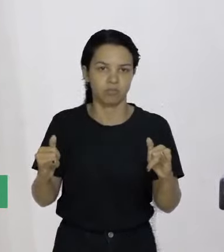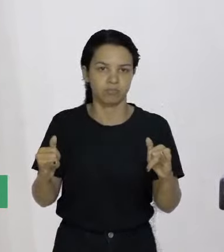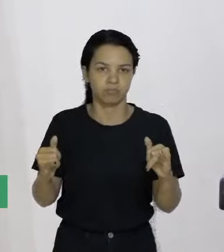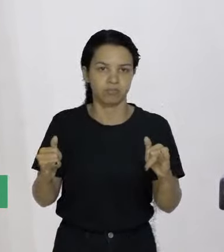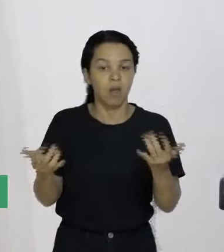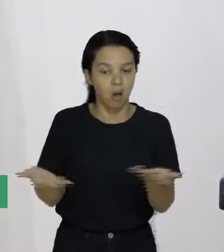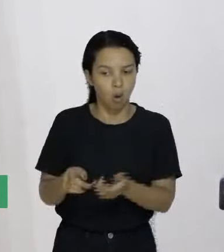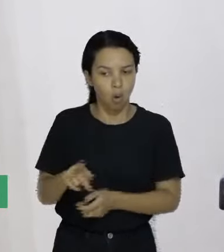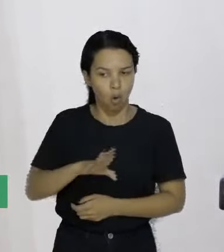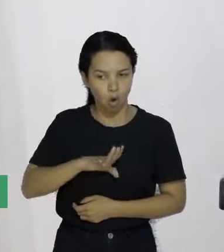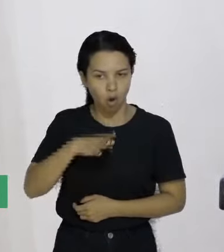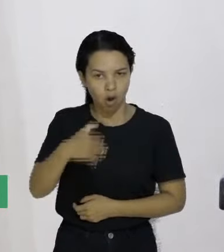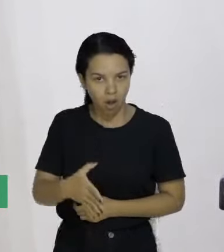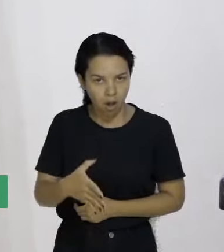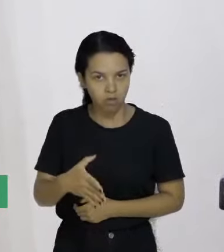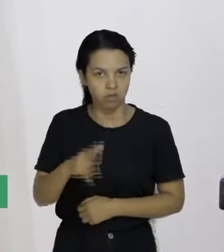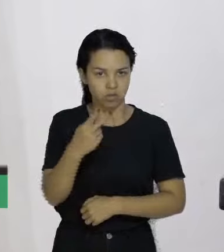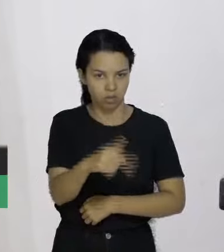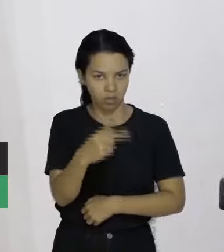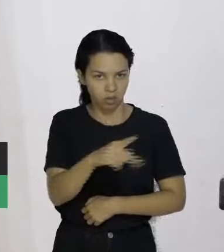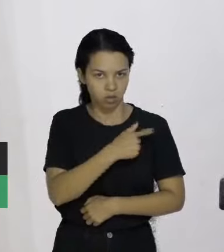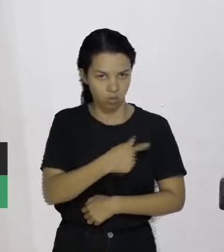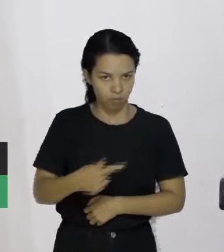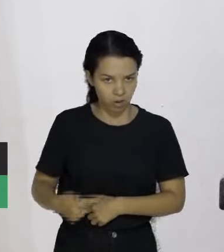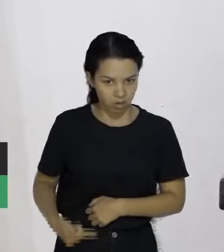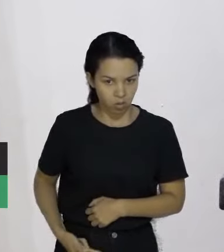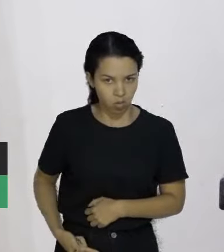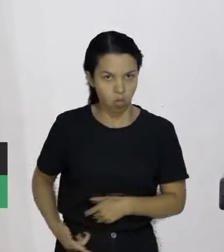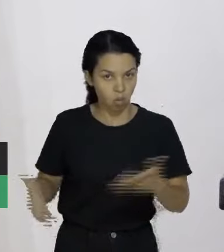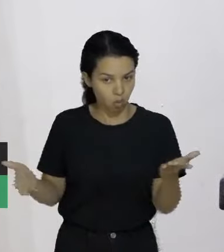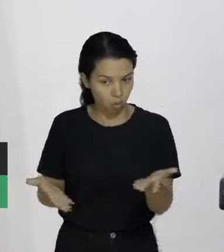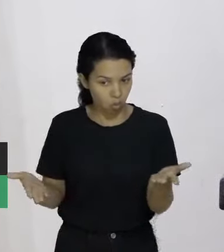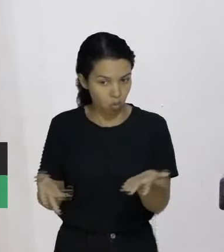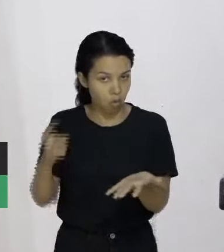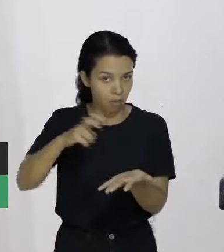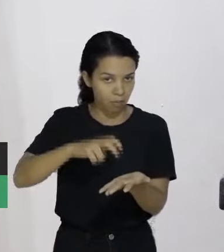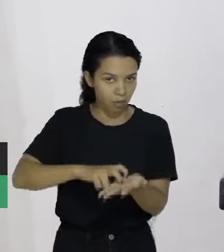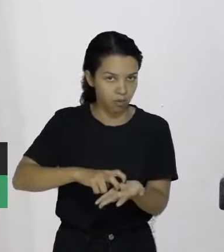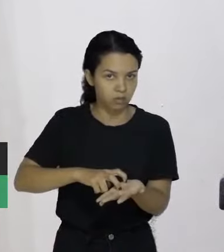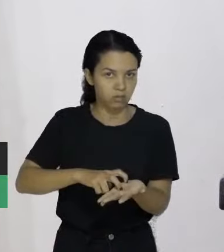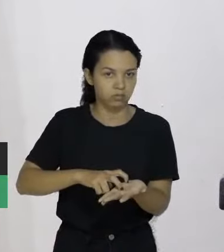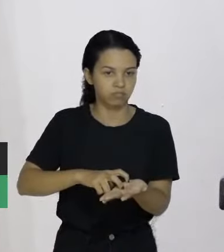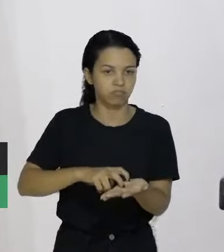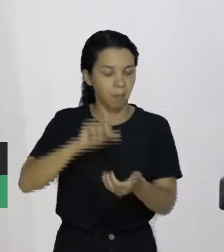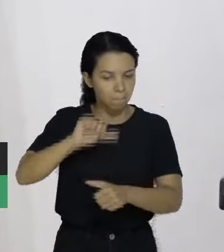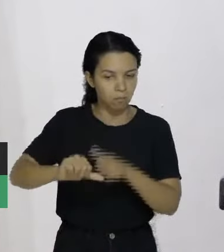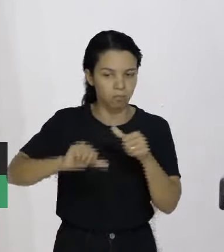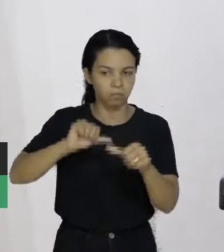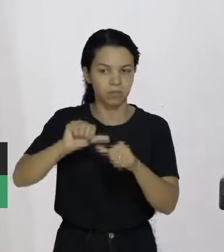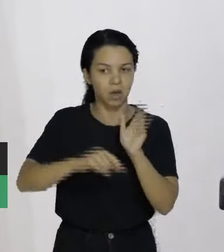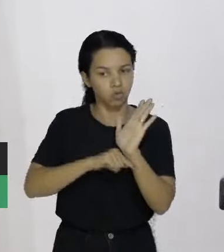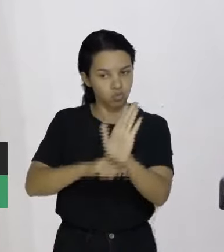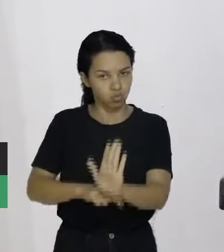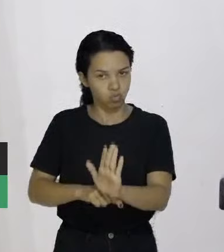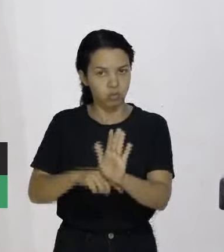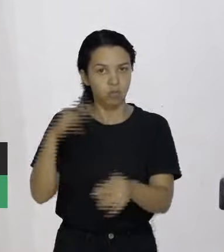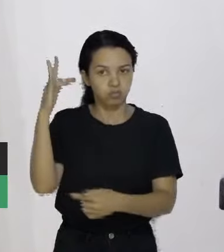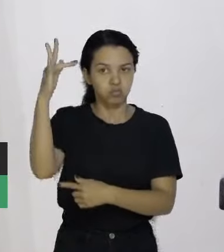determinação dada pelo nosso Governador na manhã de hoje garante o futuro de Santa Catarina